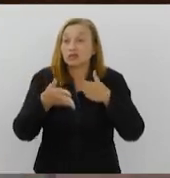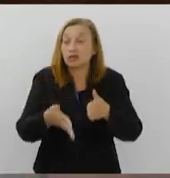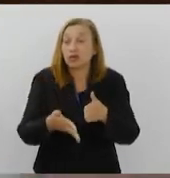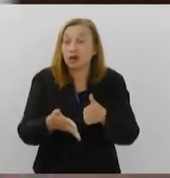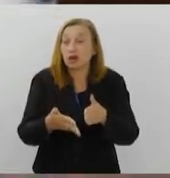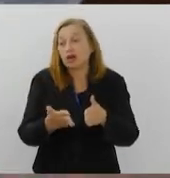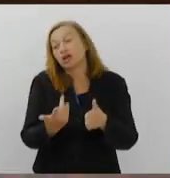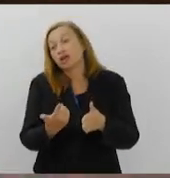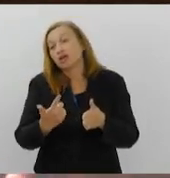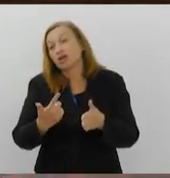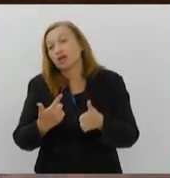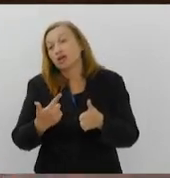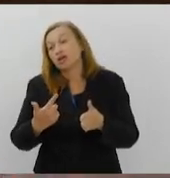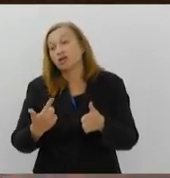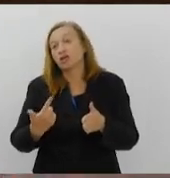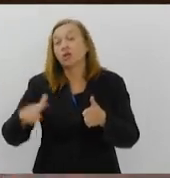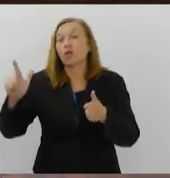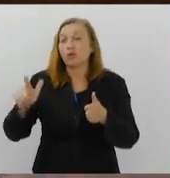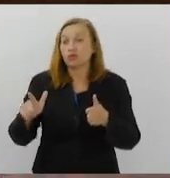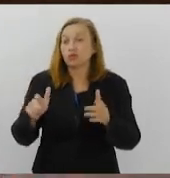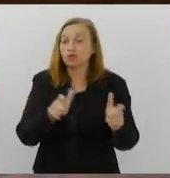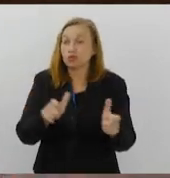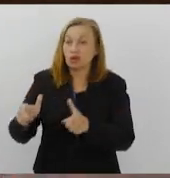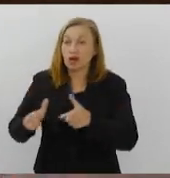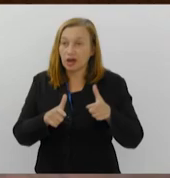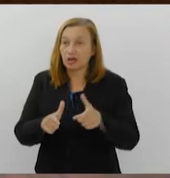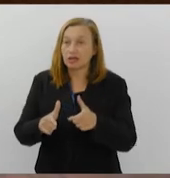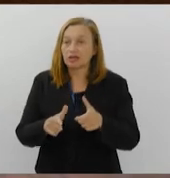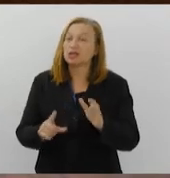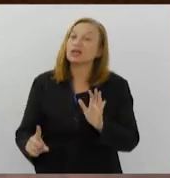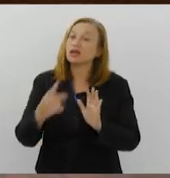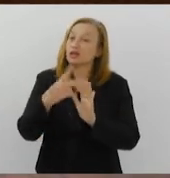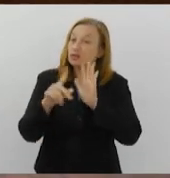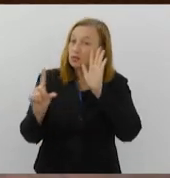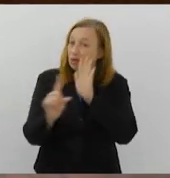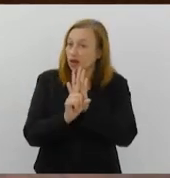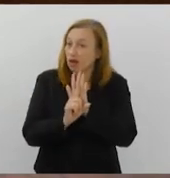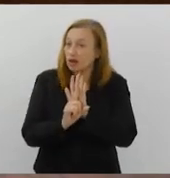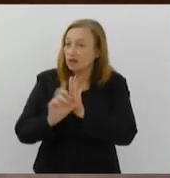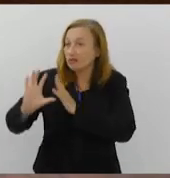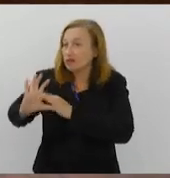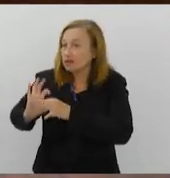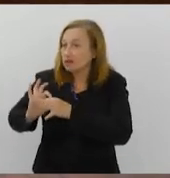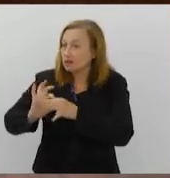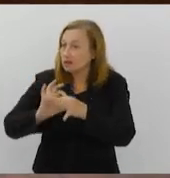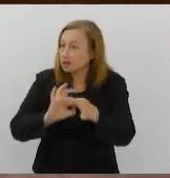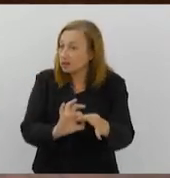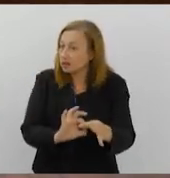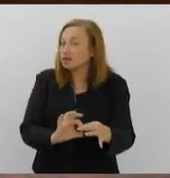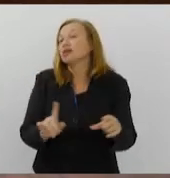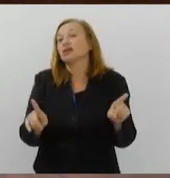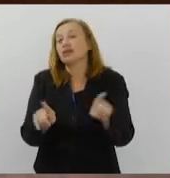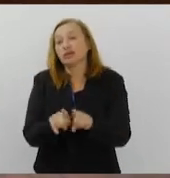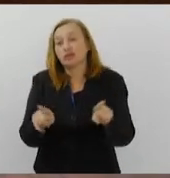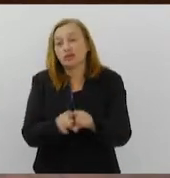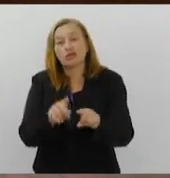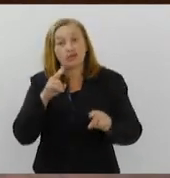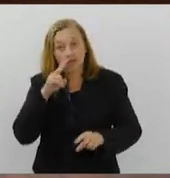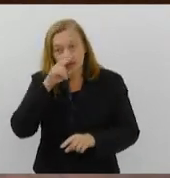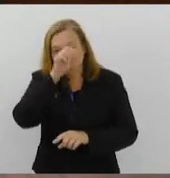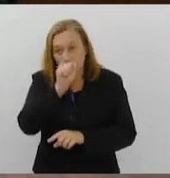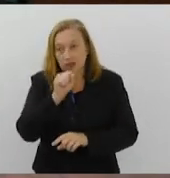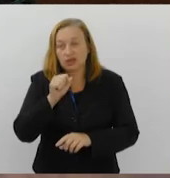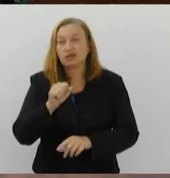nos oligopólios midiáticos. E acho que a lei de Vossa Excelência vai no sentido de também fortalecer